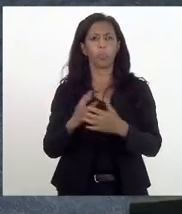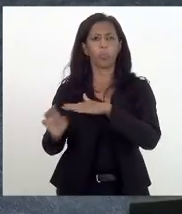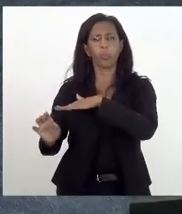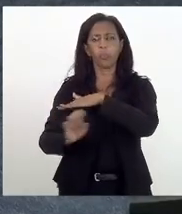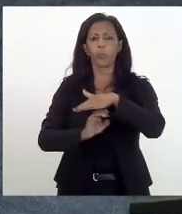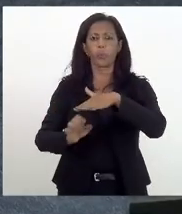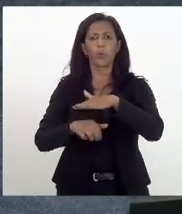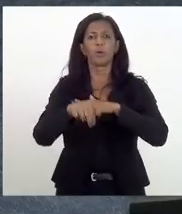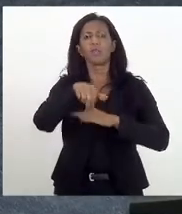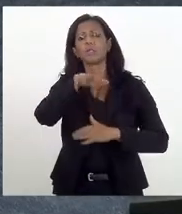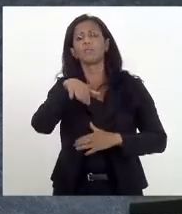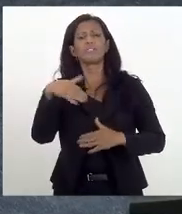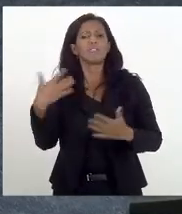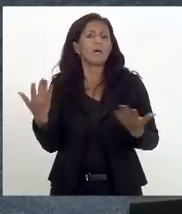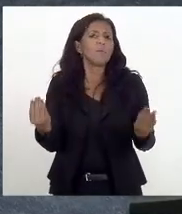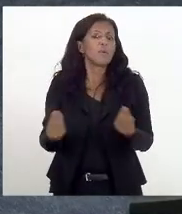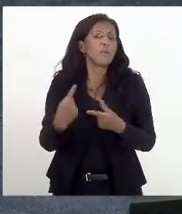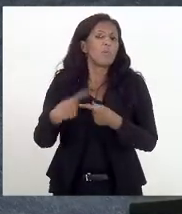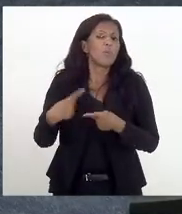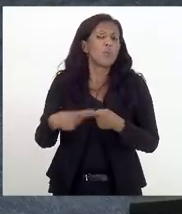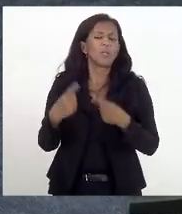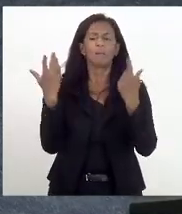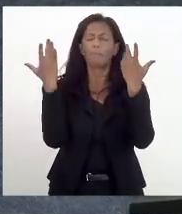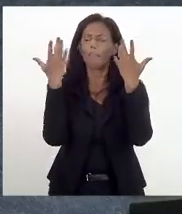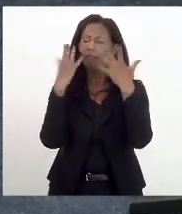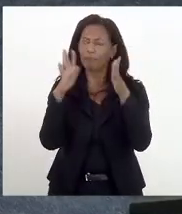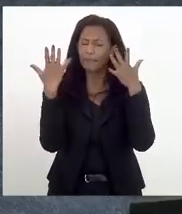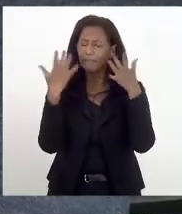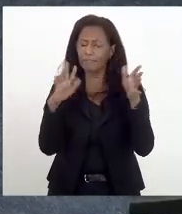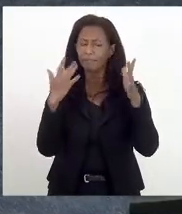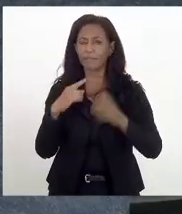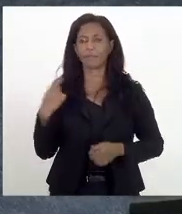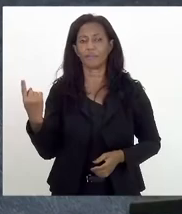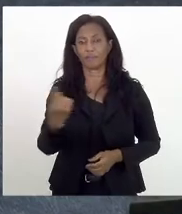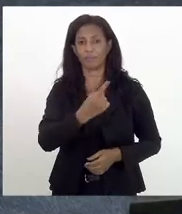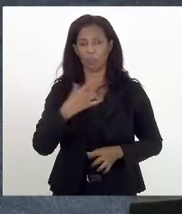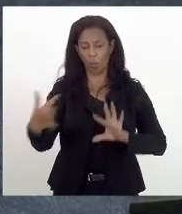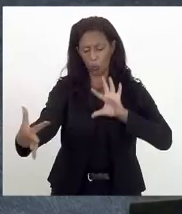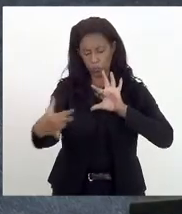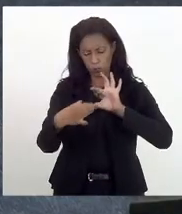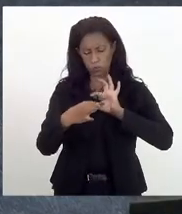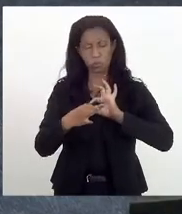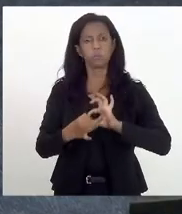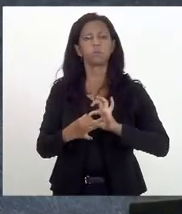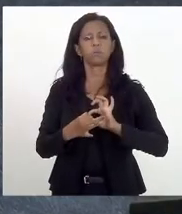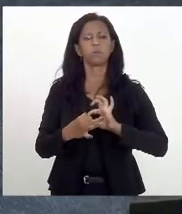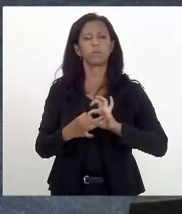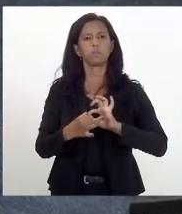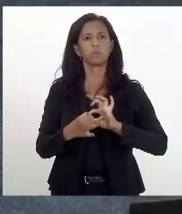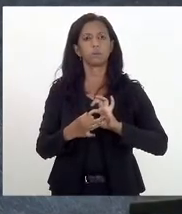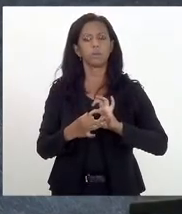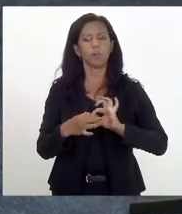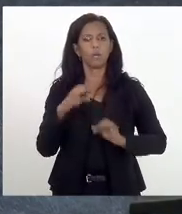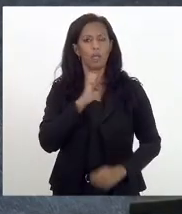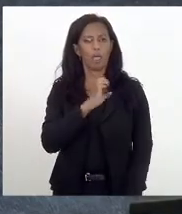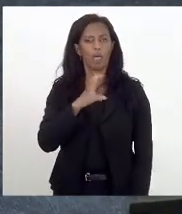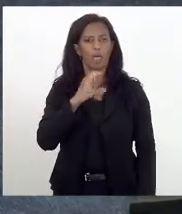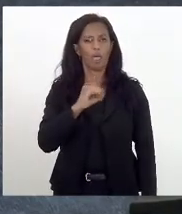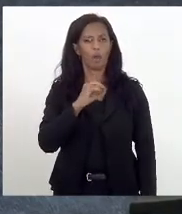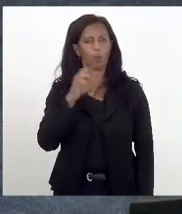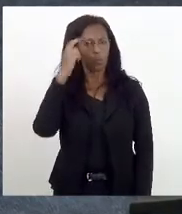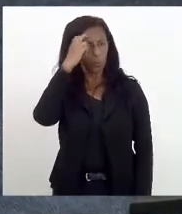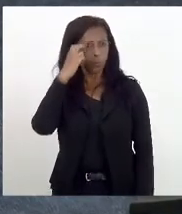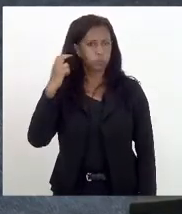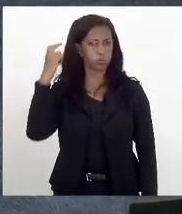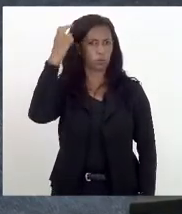não se sabe como nem porquê parabéns a iniciativa estamos irmanados na luta ecocultural